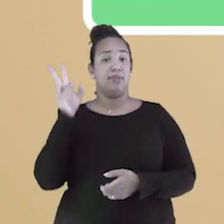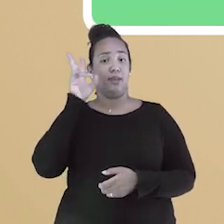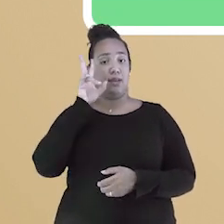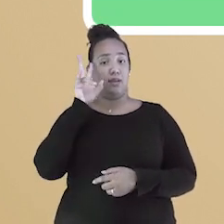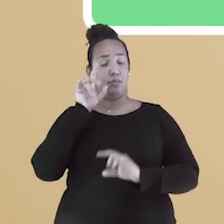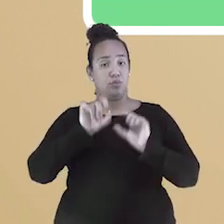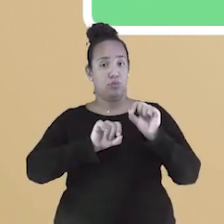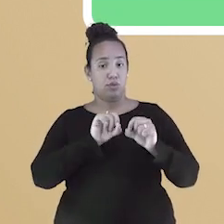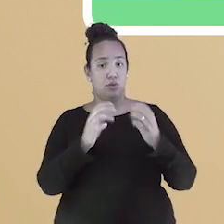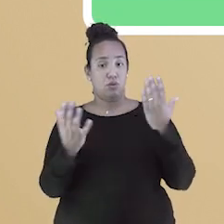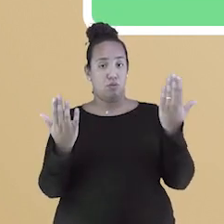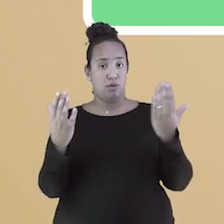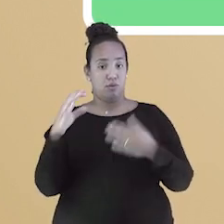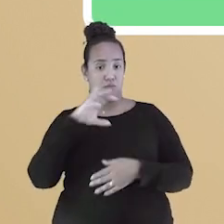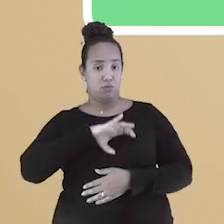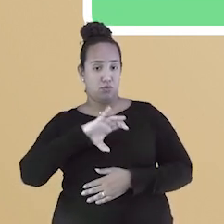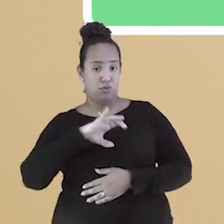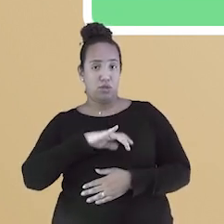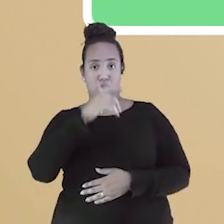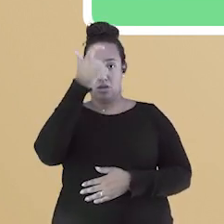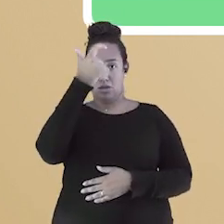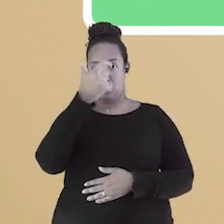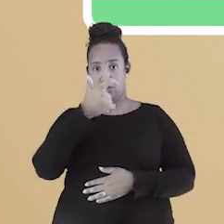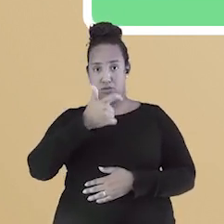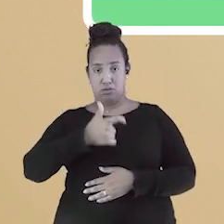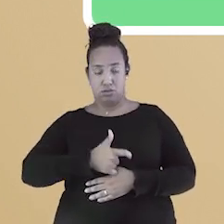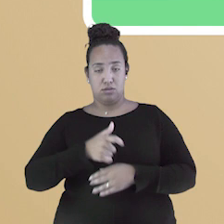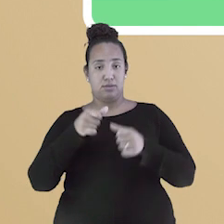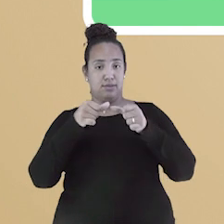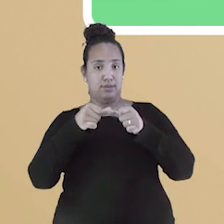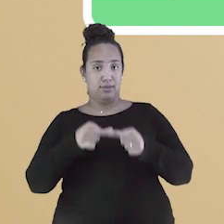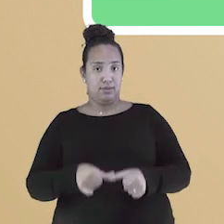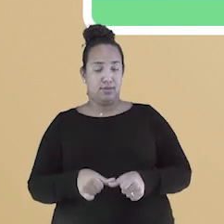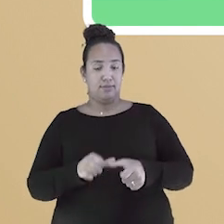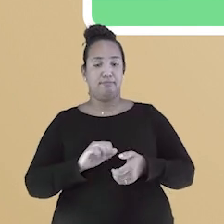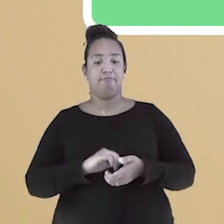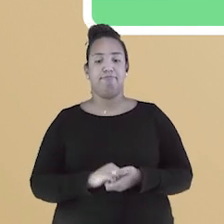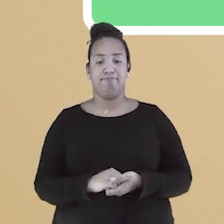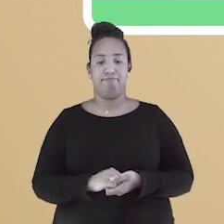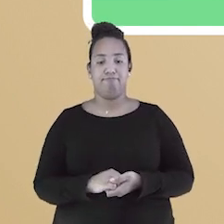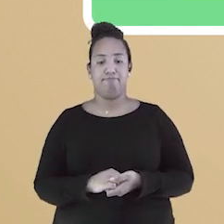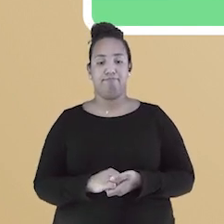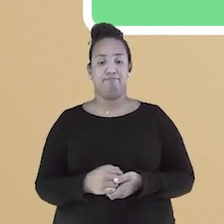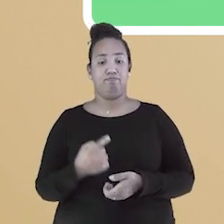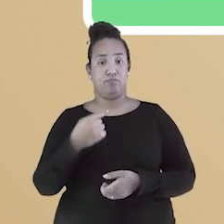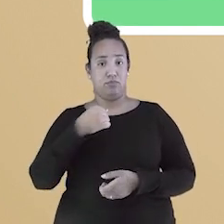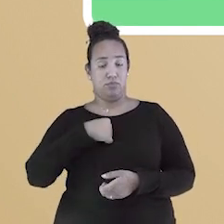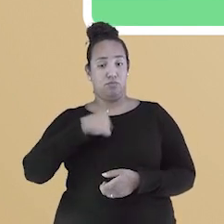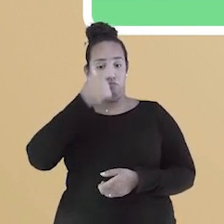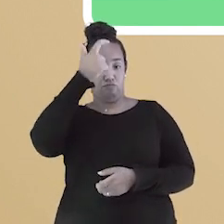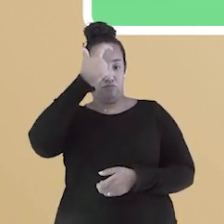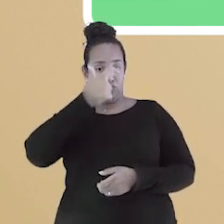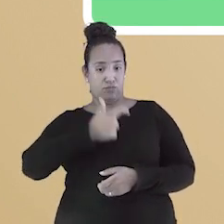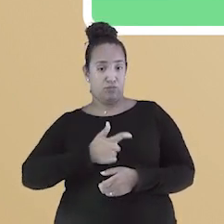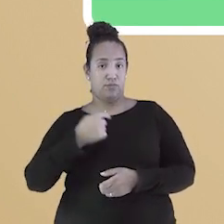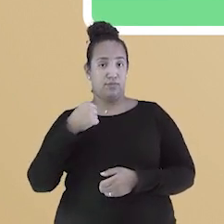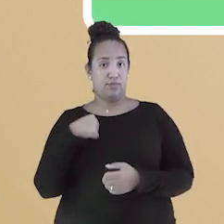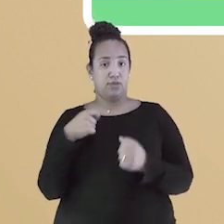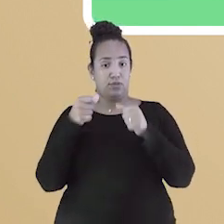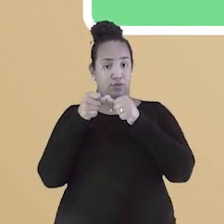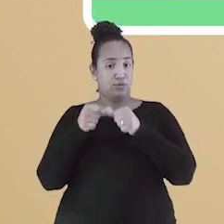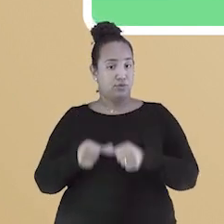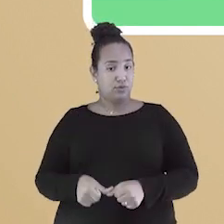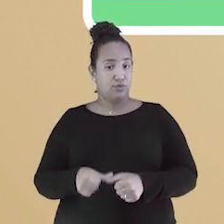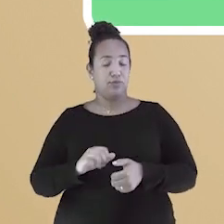estar. I am, eu sou, eu estou. You are, você é, você